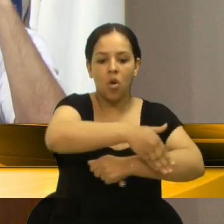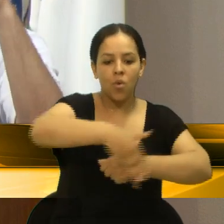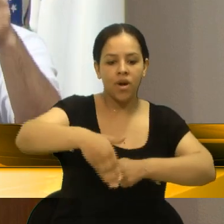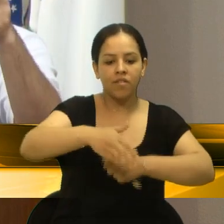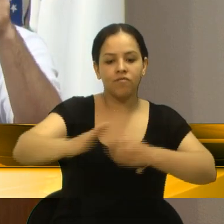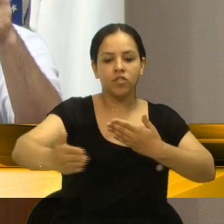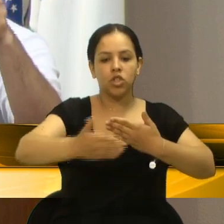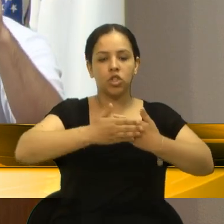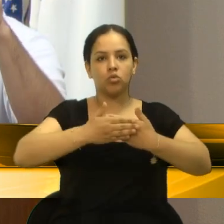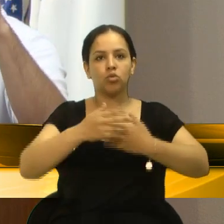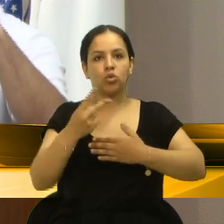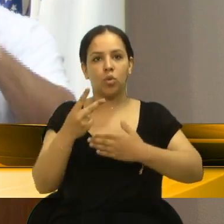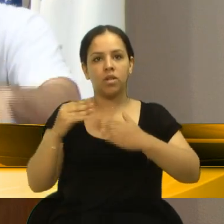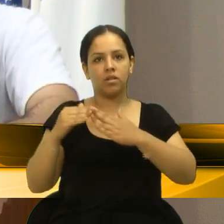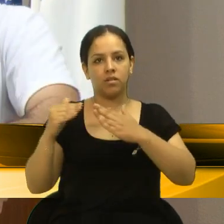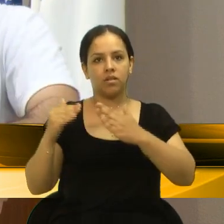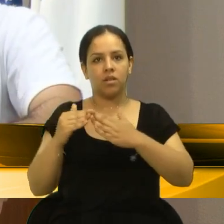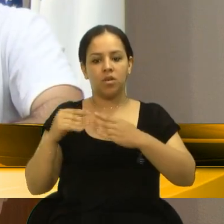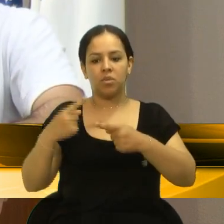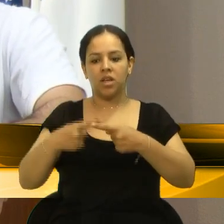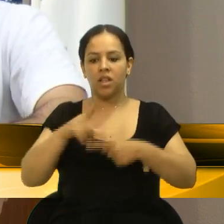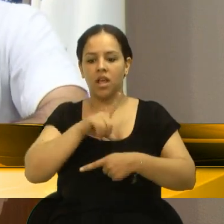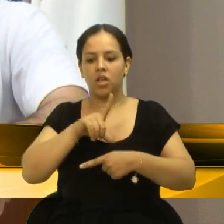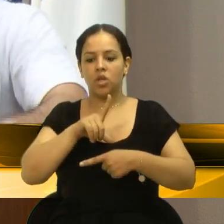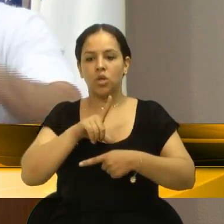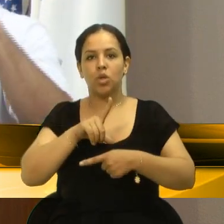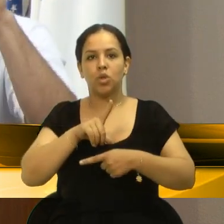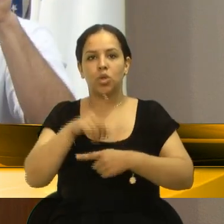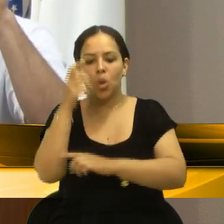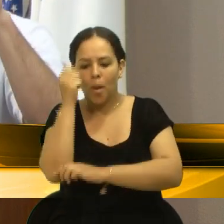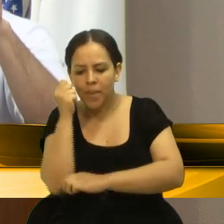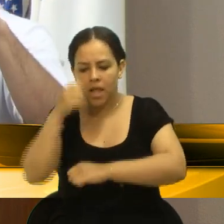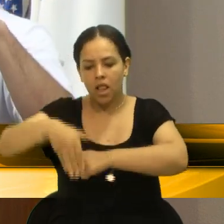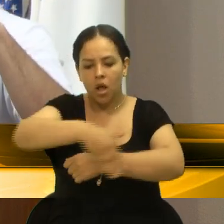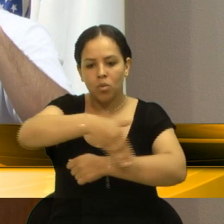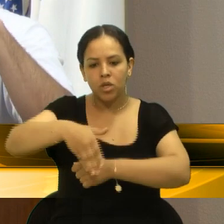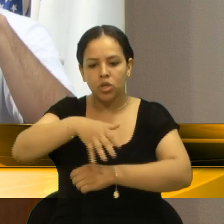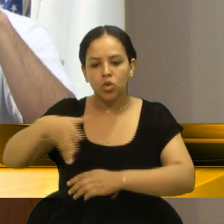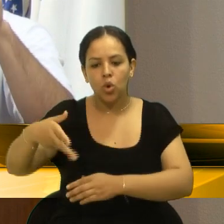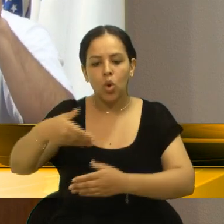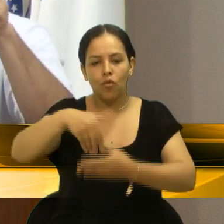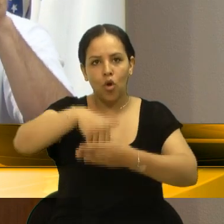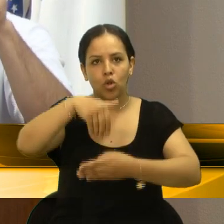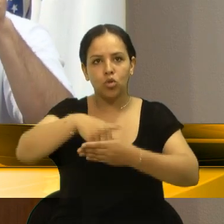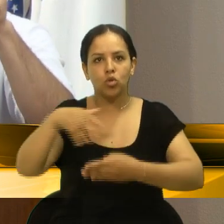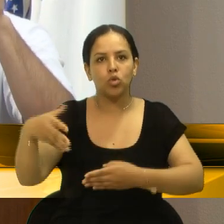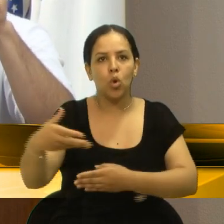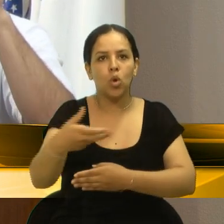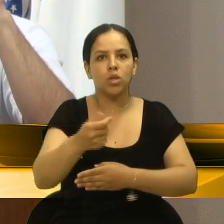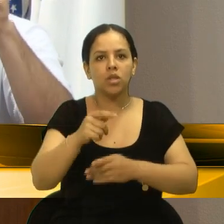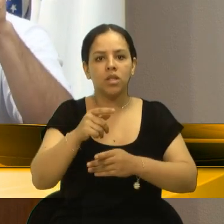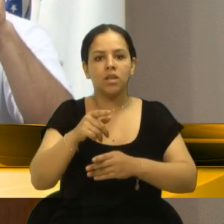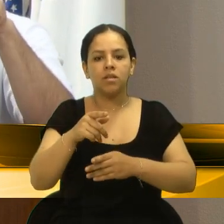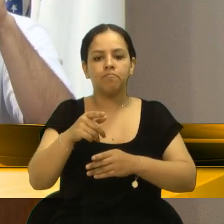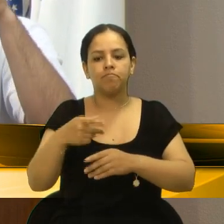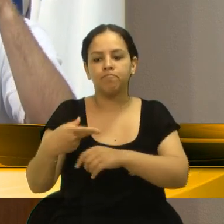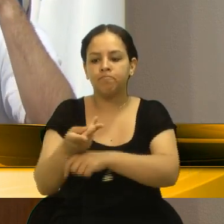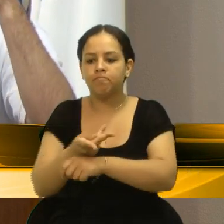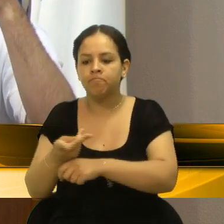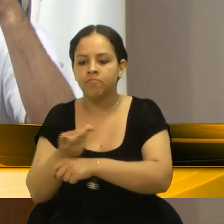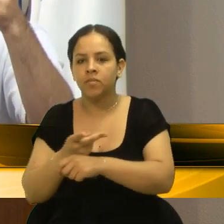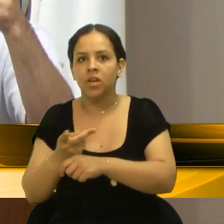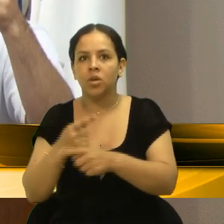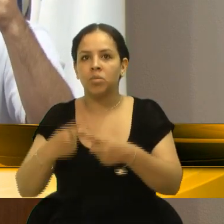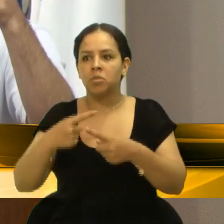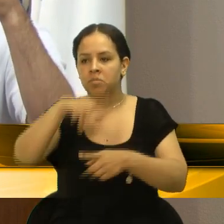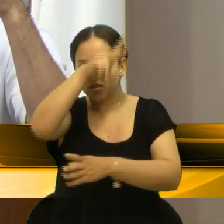dormir no relento. Eu voto por todos os perseguidos, por esse prefeito que viu em tudo motivo de